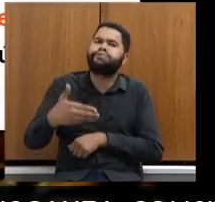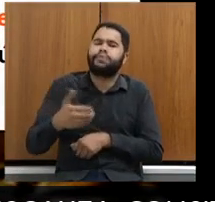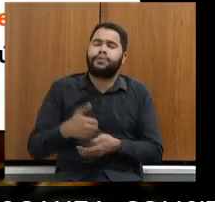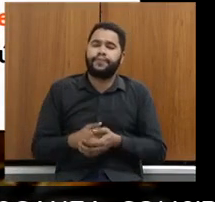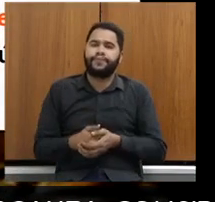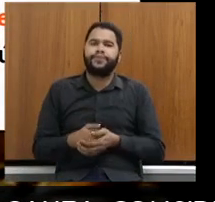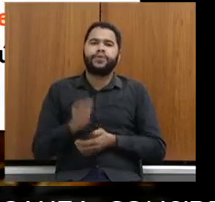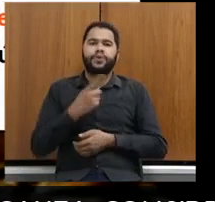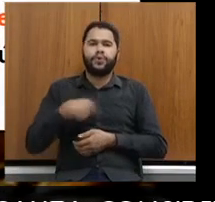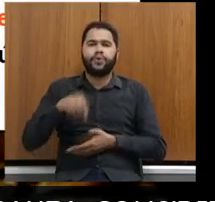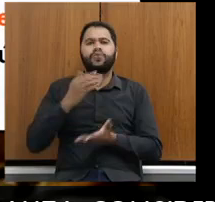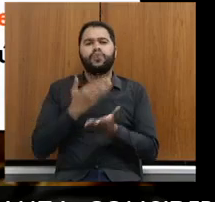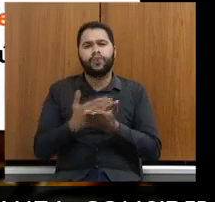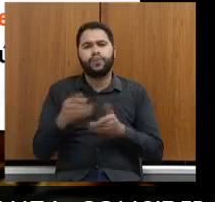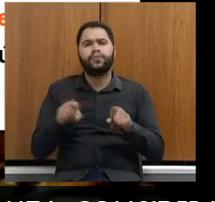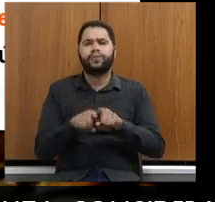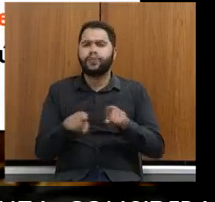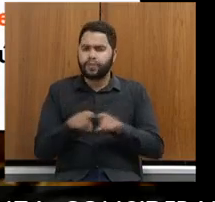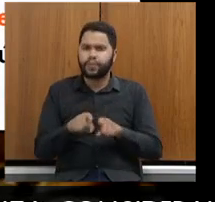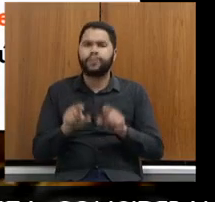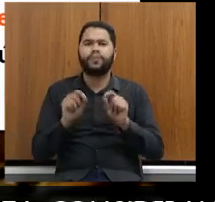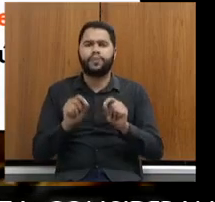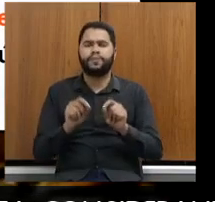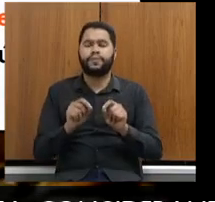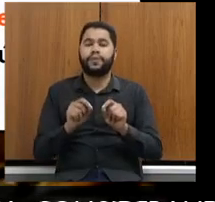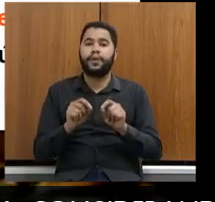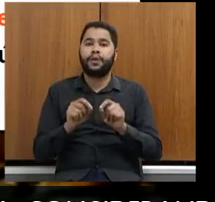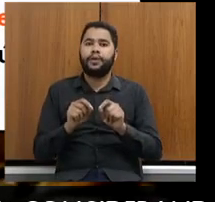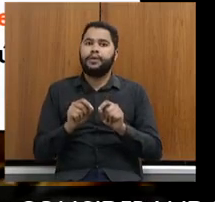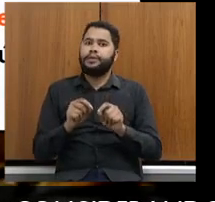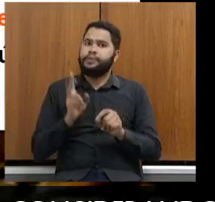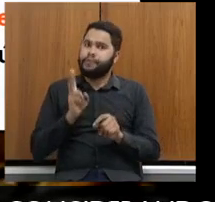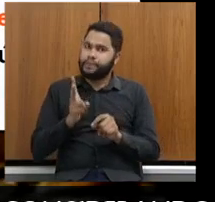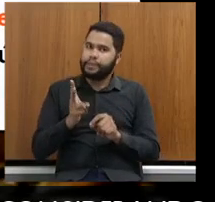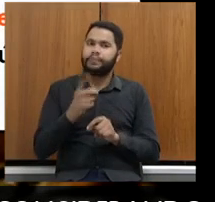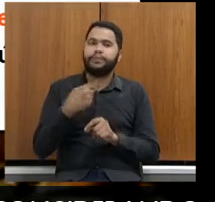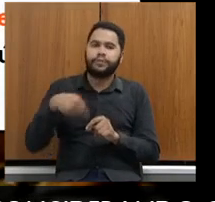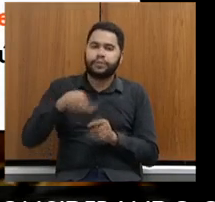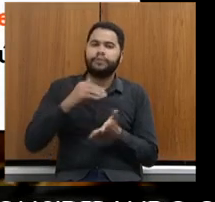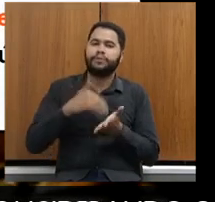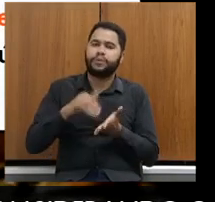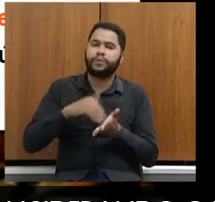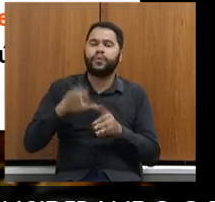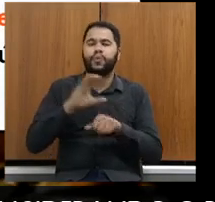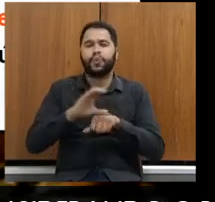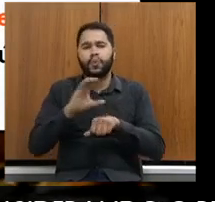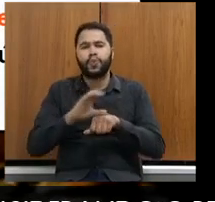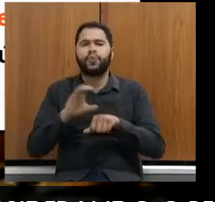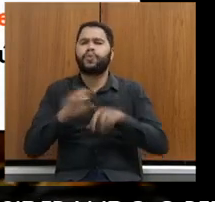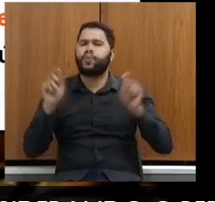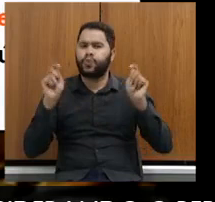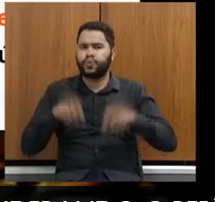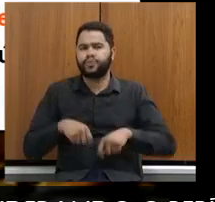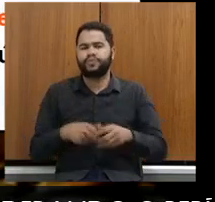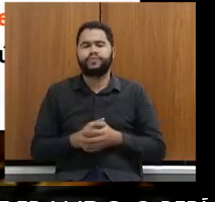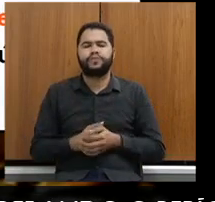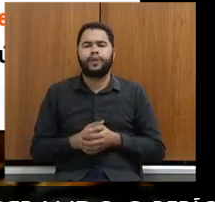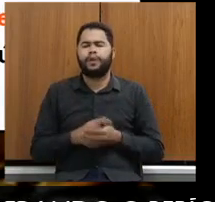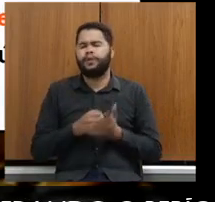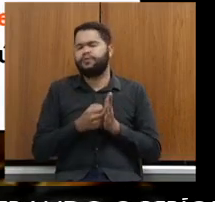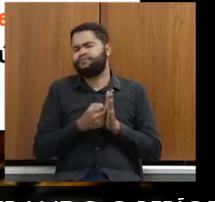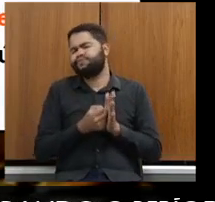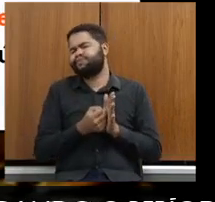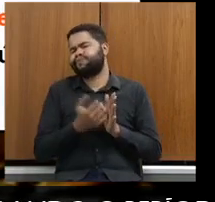então desde que a gente entrou também é uma é uma obsessão Nossa na secretaria e os cursos de capacitação então foram